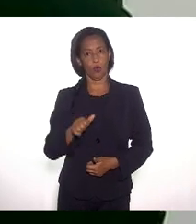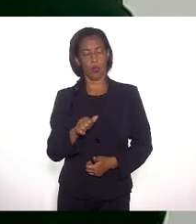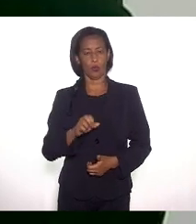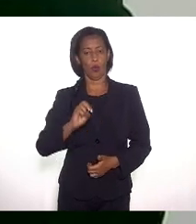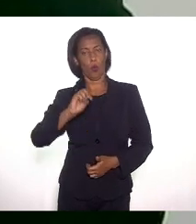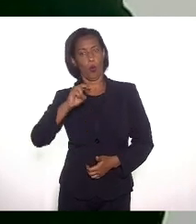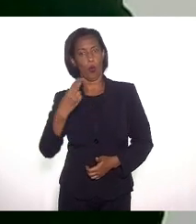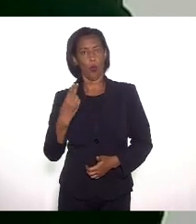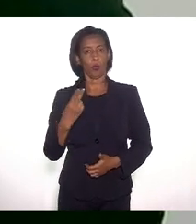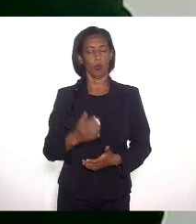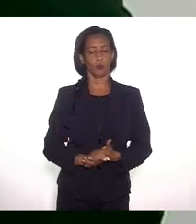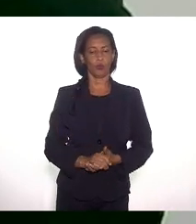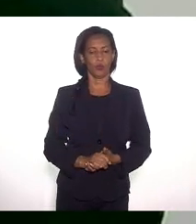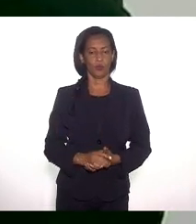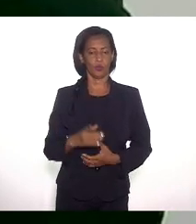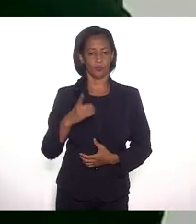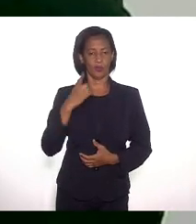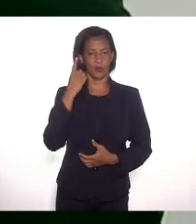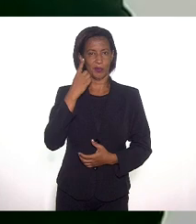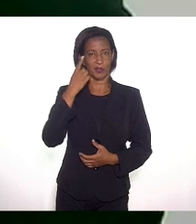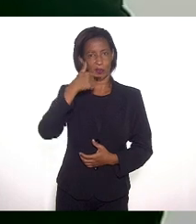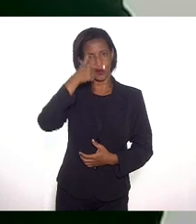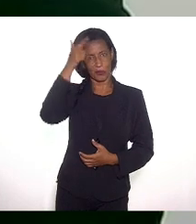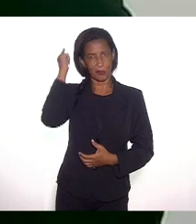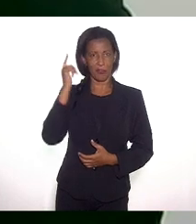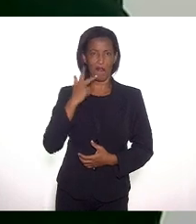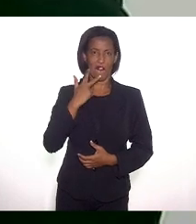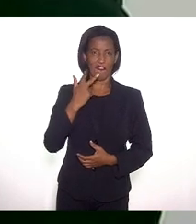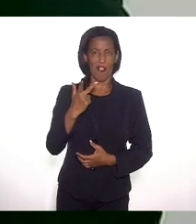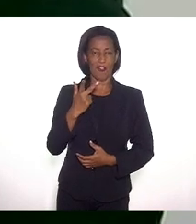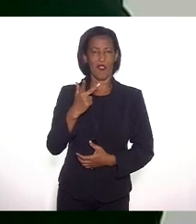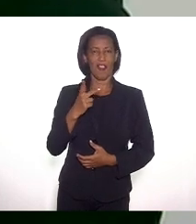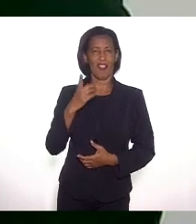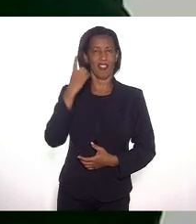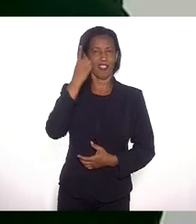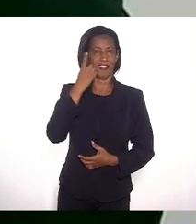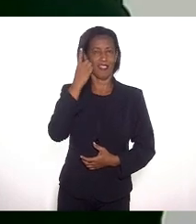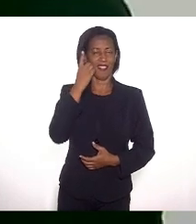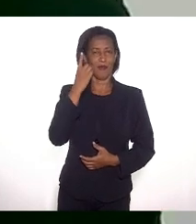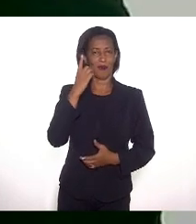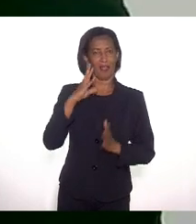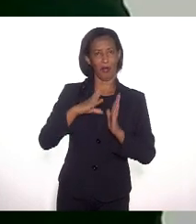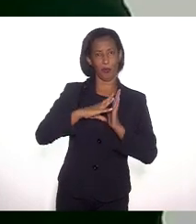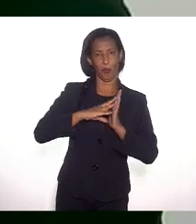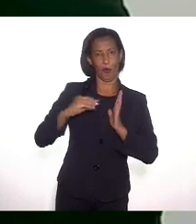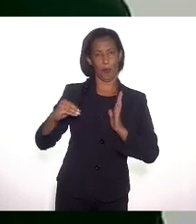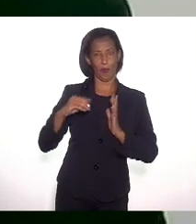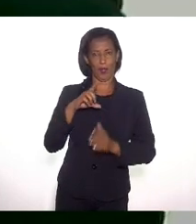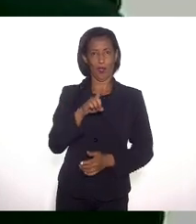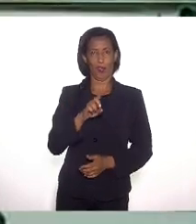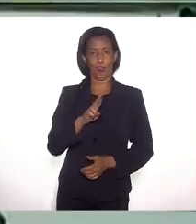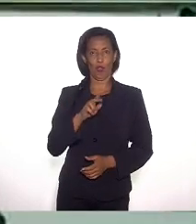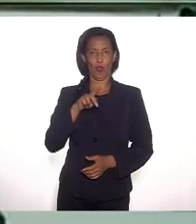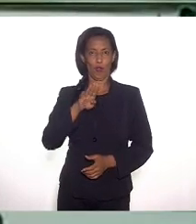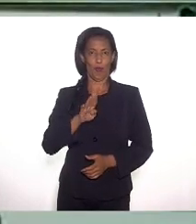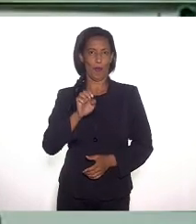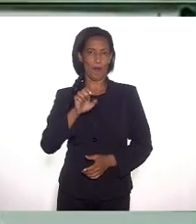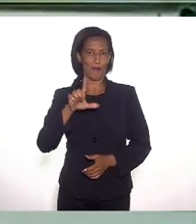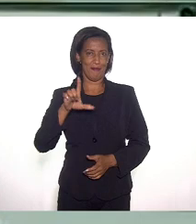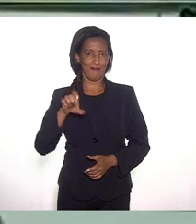nosso. Gosto quando o deputado Luiz Paulo fala, o deputado dublê de secretário, não é assim, deputado Luiz Paulo fala?